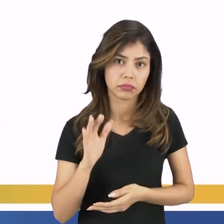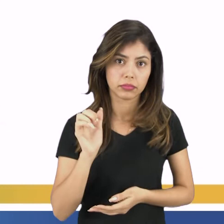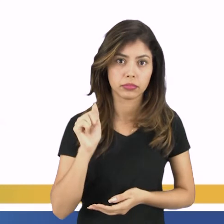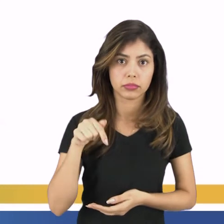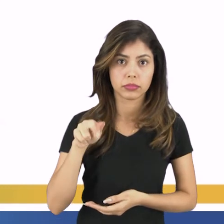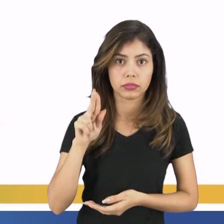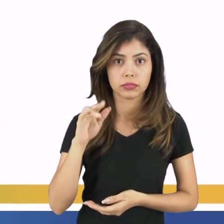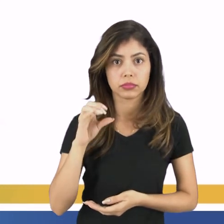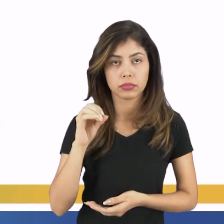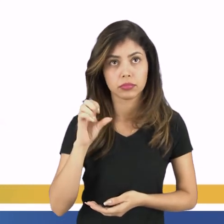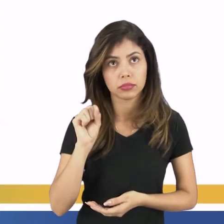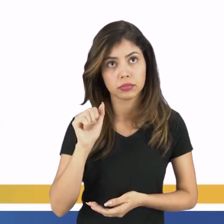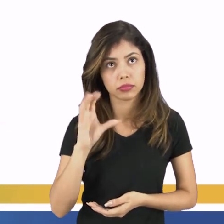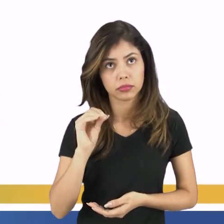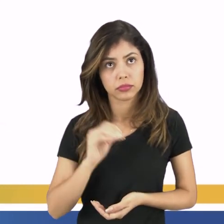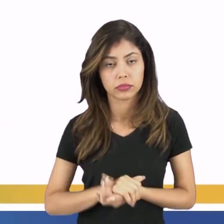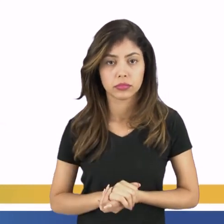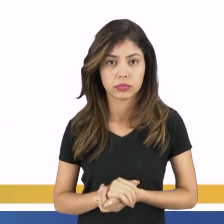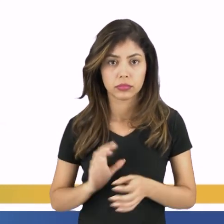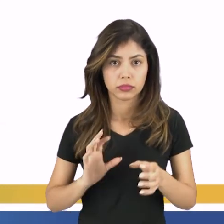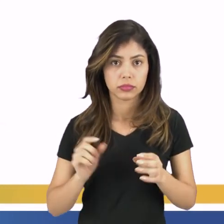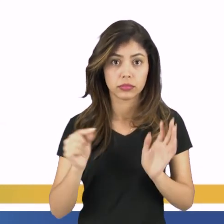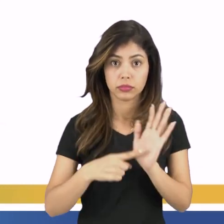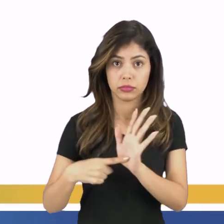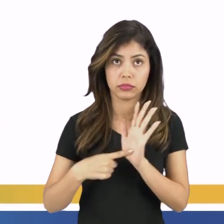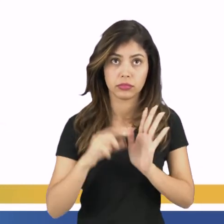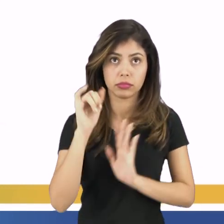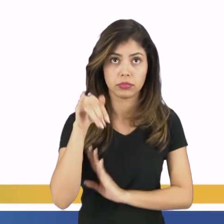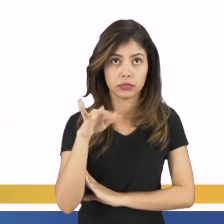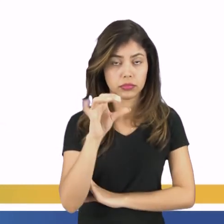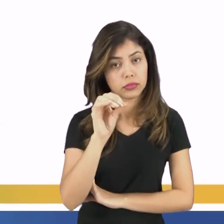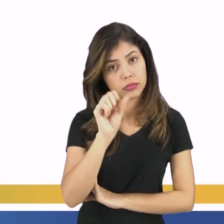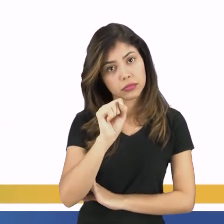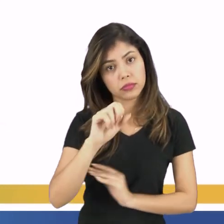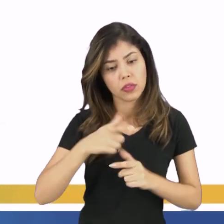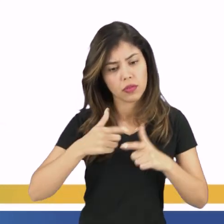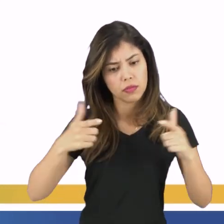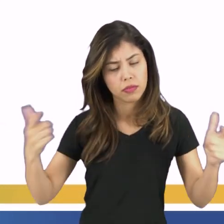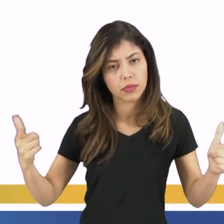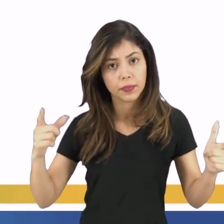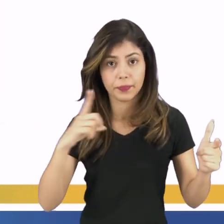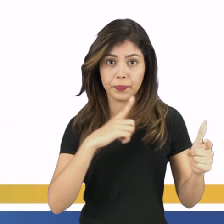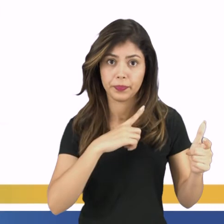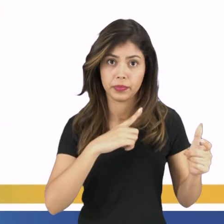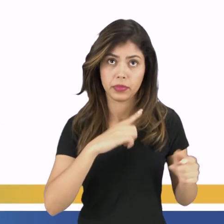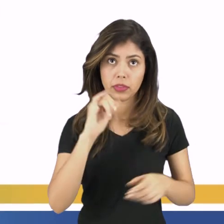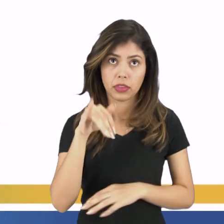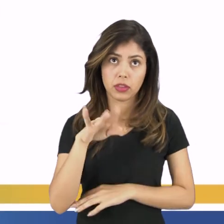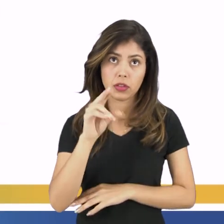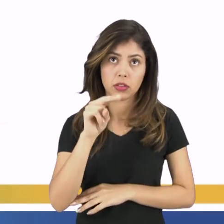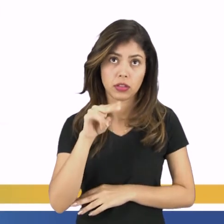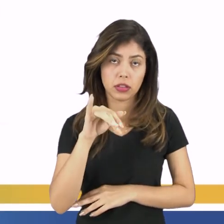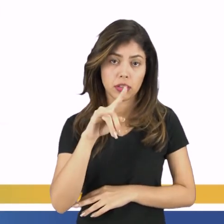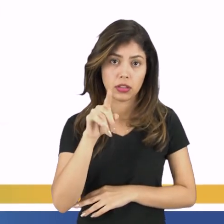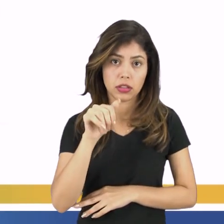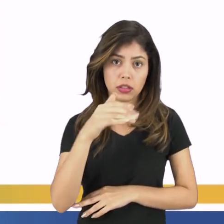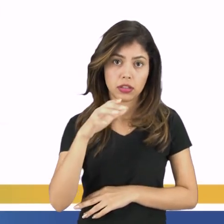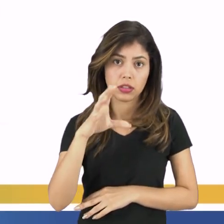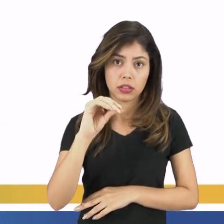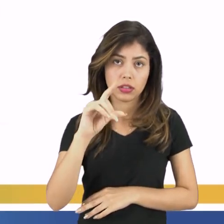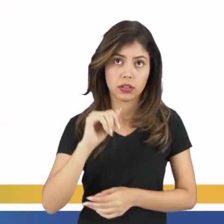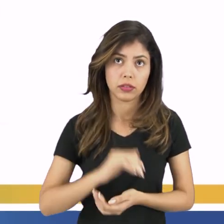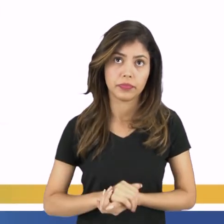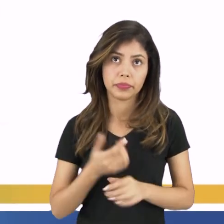então nós temos aqui, ó, formação de íons. Quanto maior a tendência de ionização de um composto